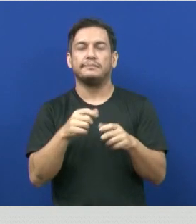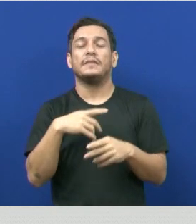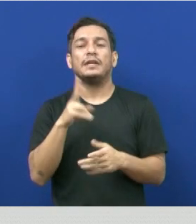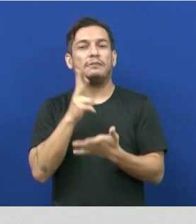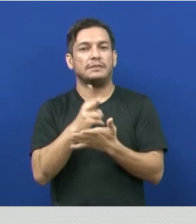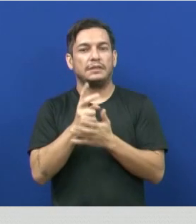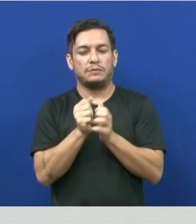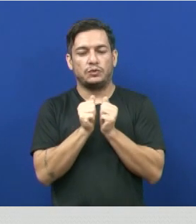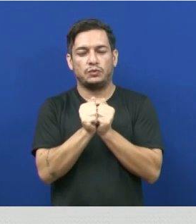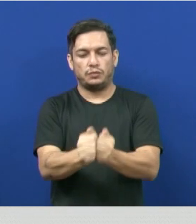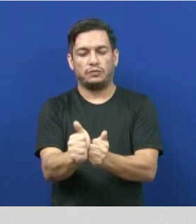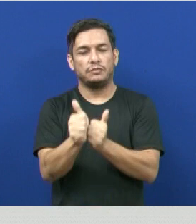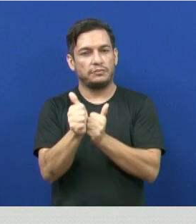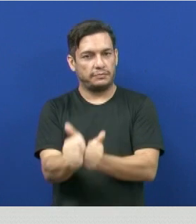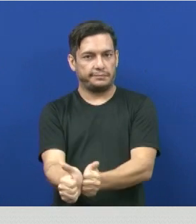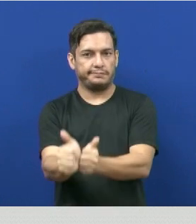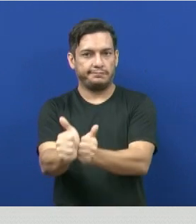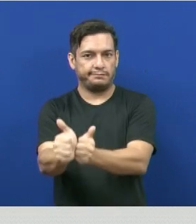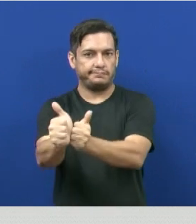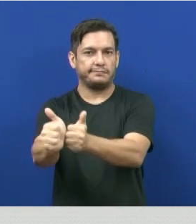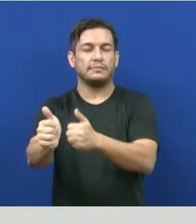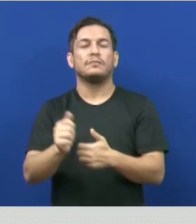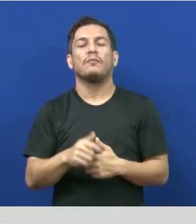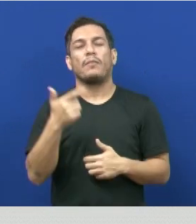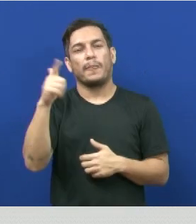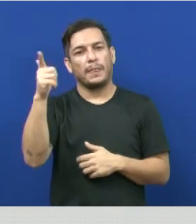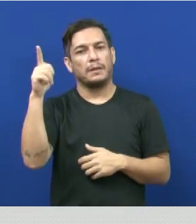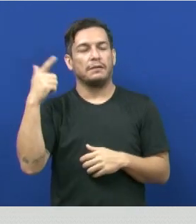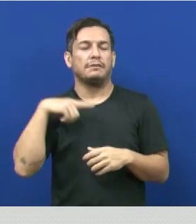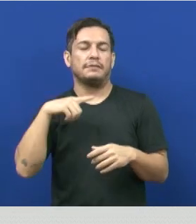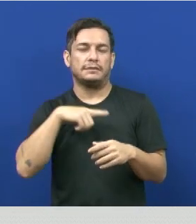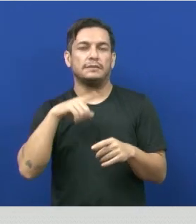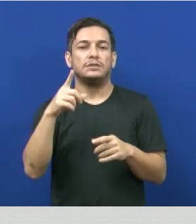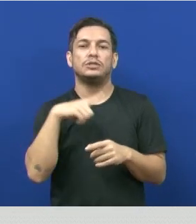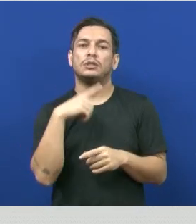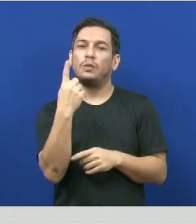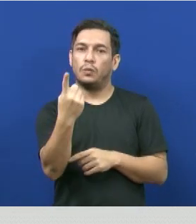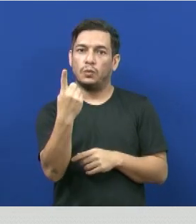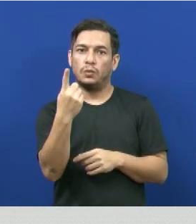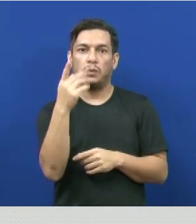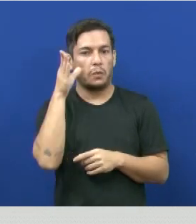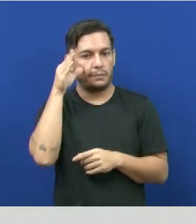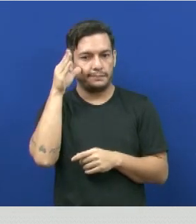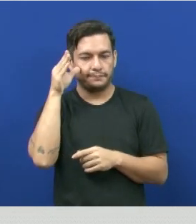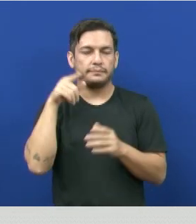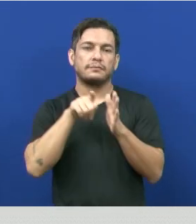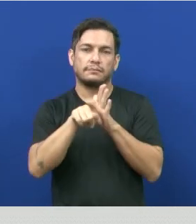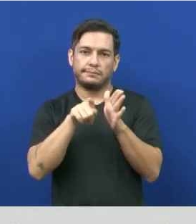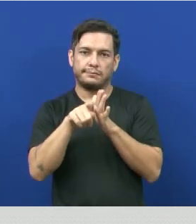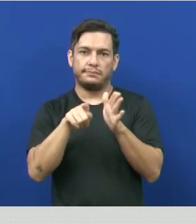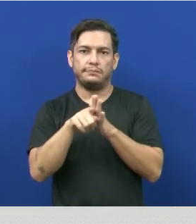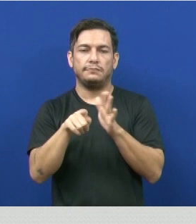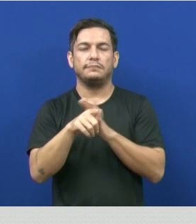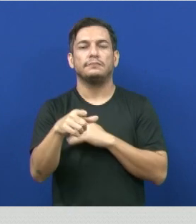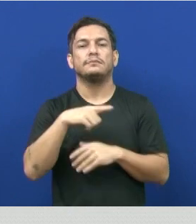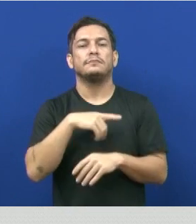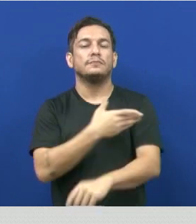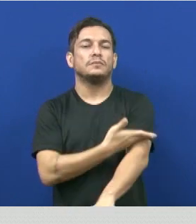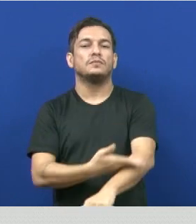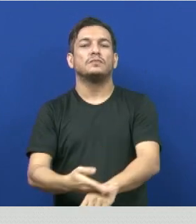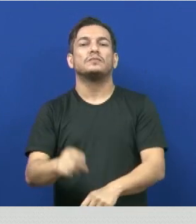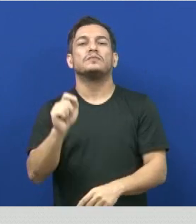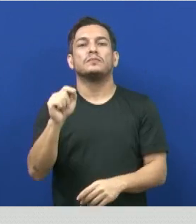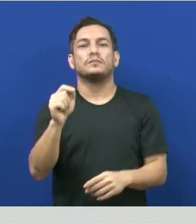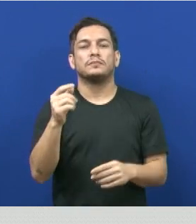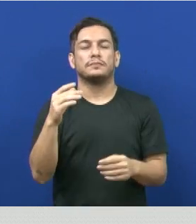companhia um guia entre os outros muitos que tive havia um muito curioso e perguntador que tinha por